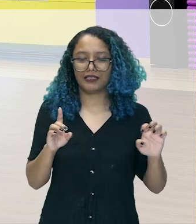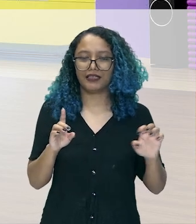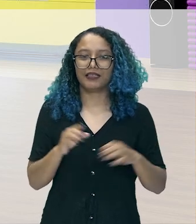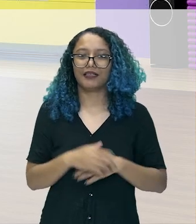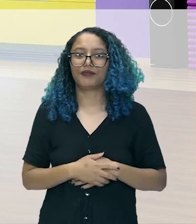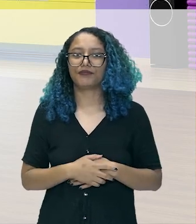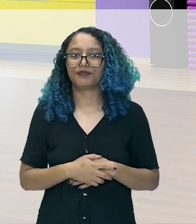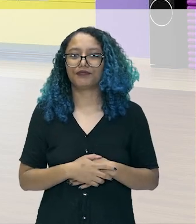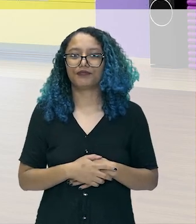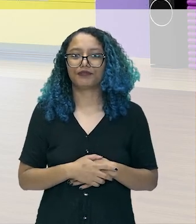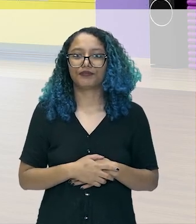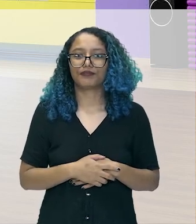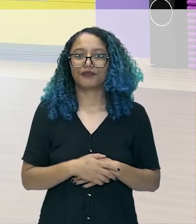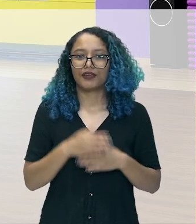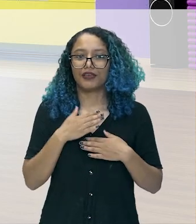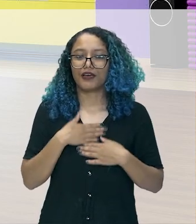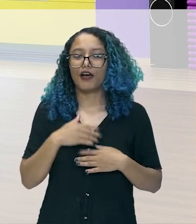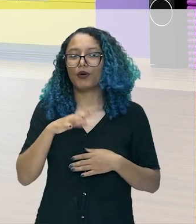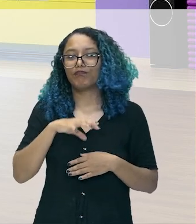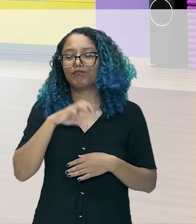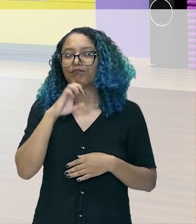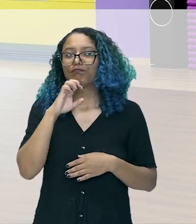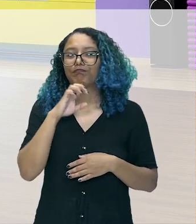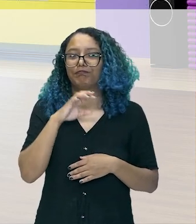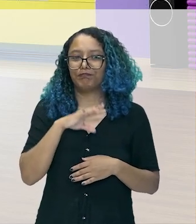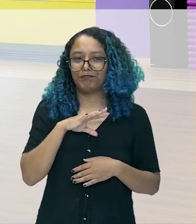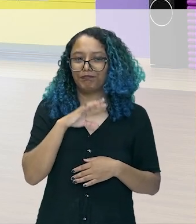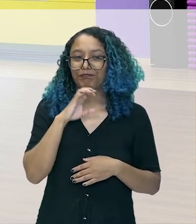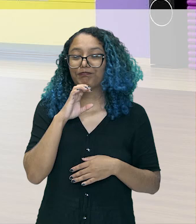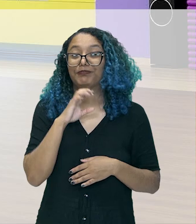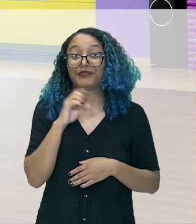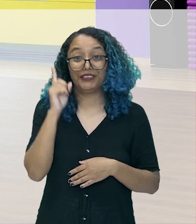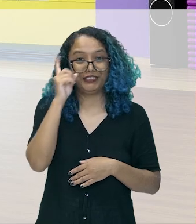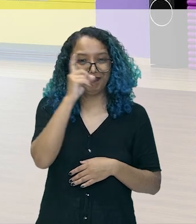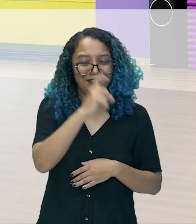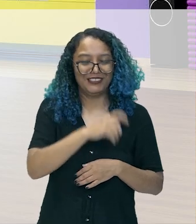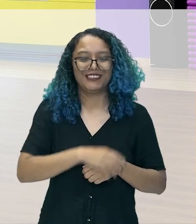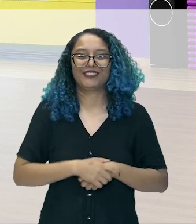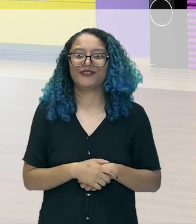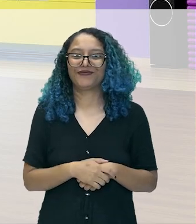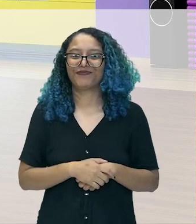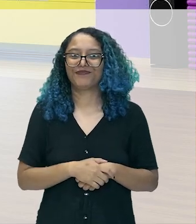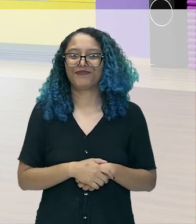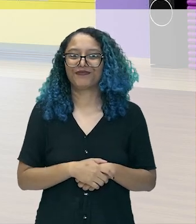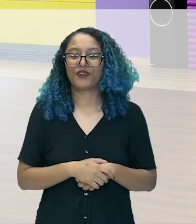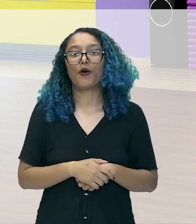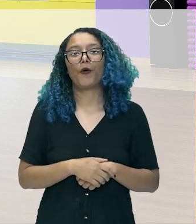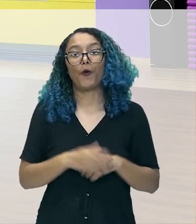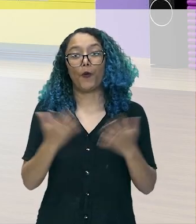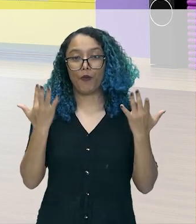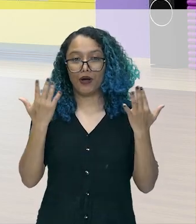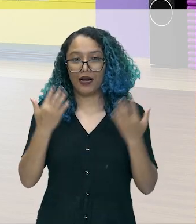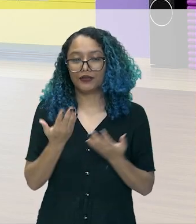mais. Certo? Parou, respira, respira e continua caminhando aqui, ó.